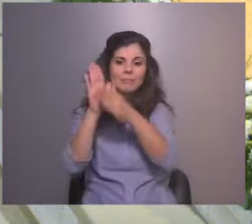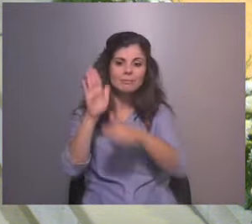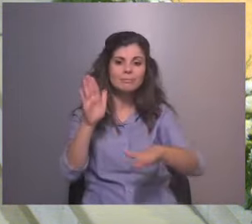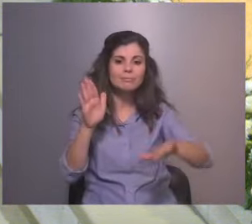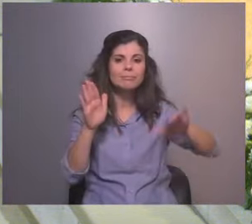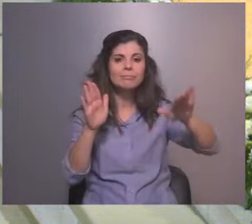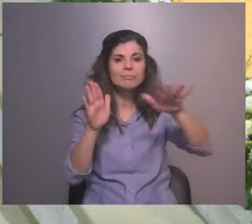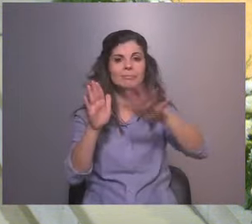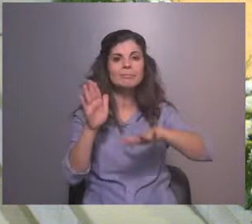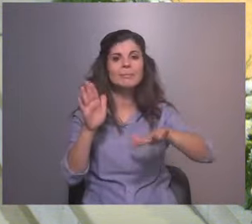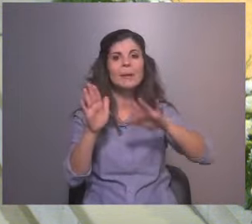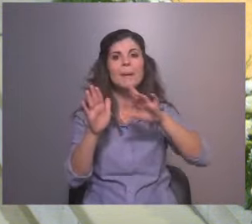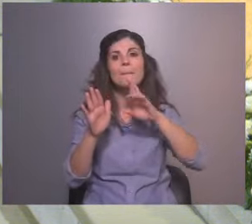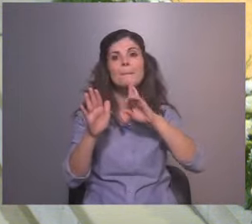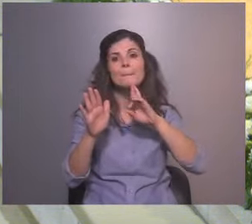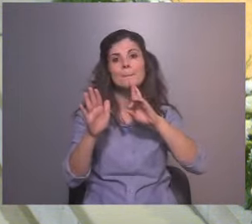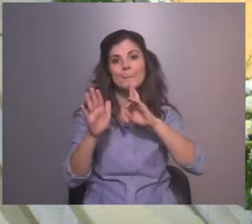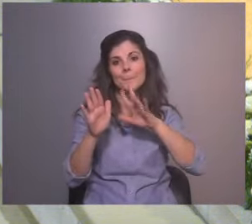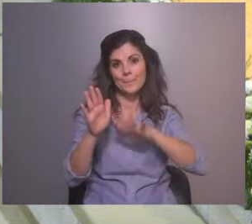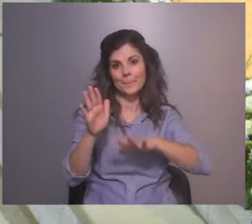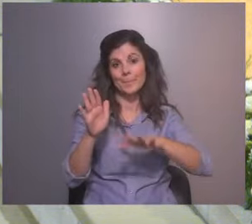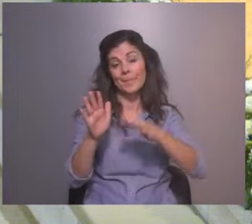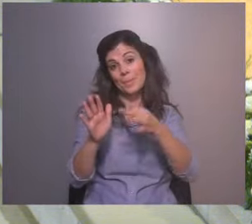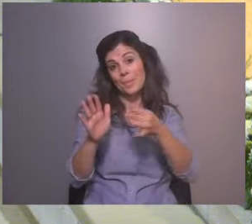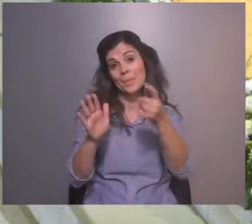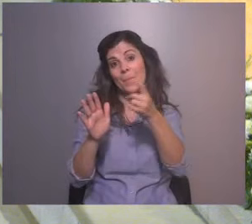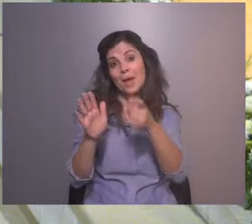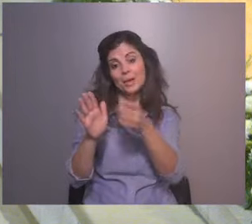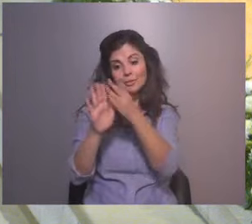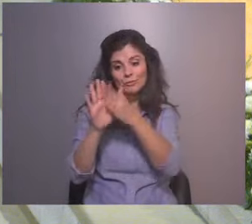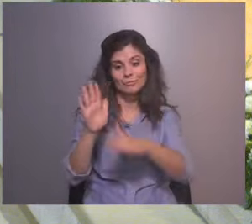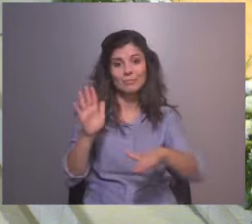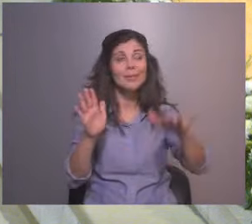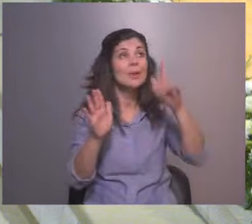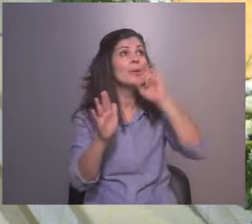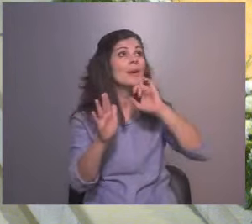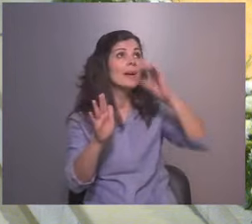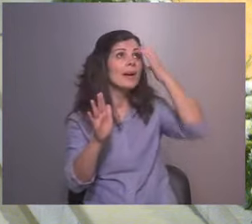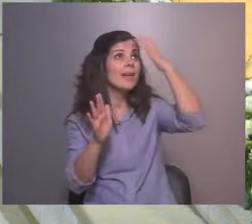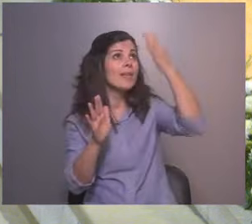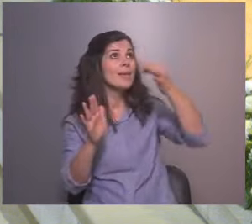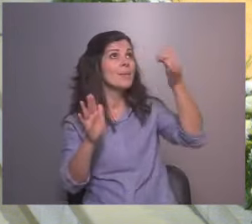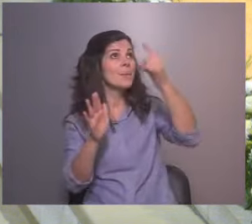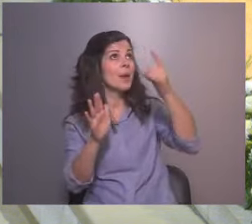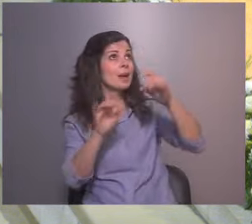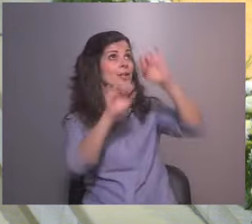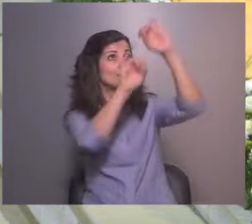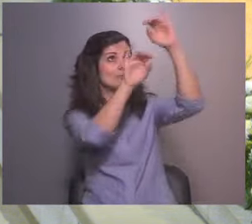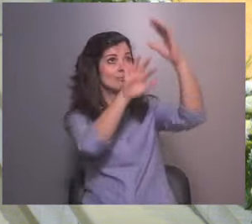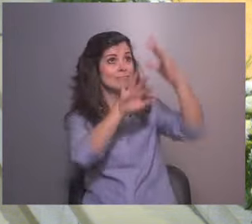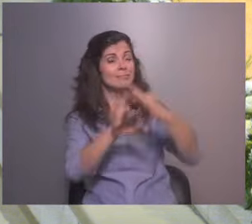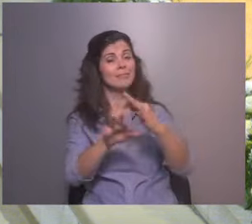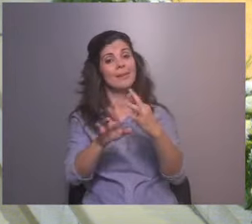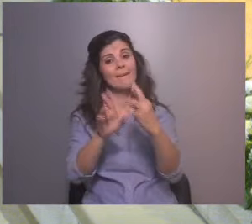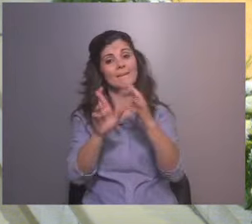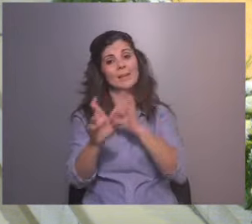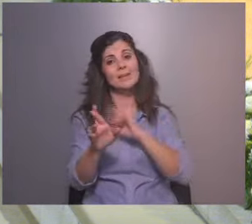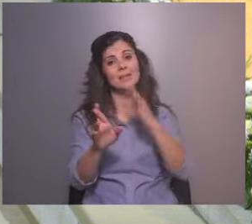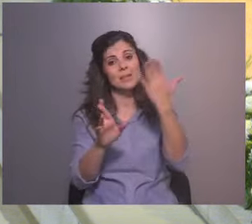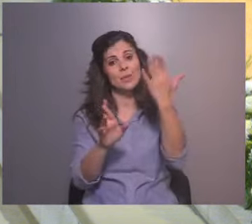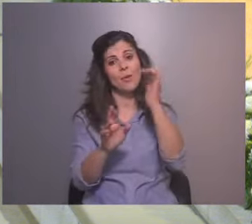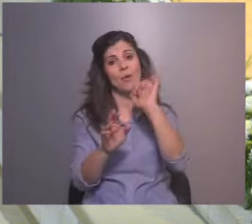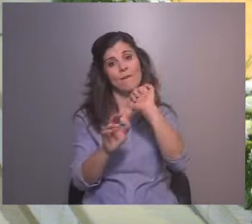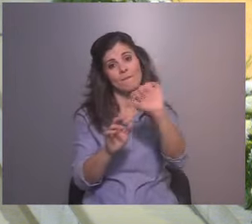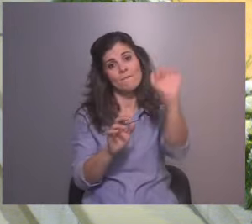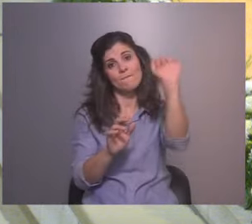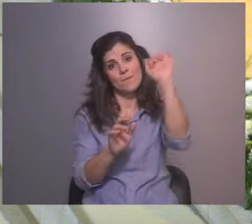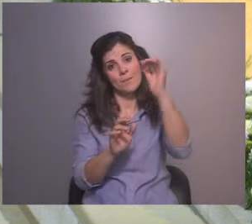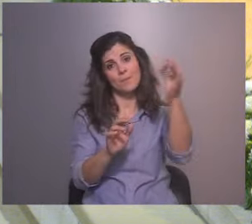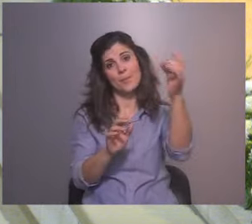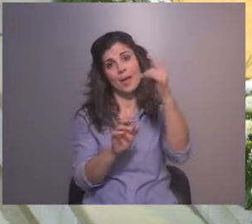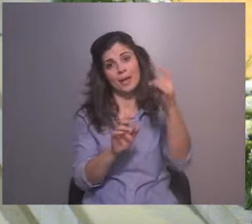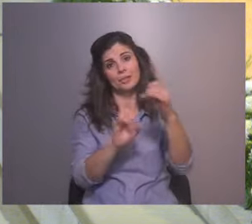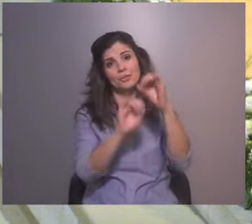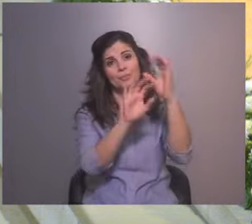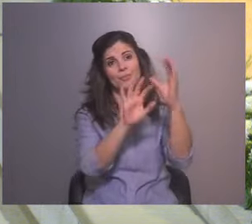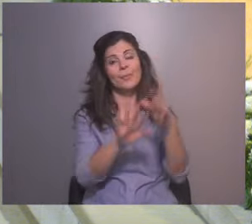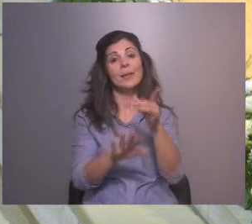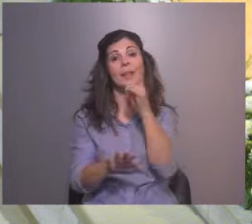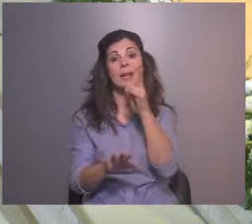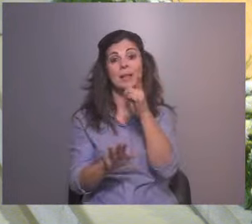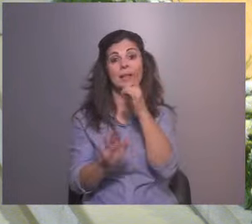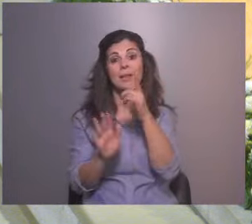a Virgem Santa Maria como Rainha da Paz, a quem pedimos este dom para a